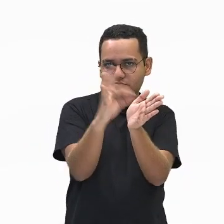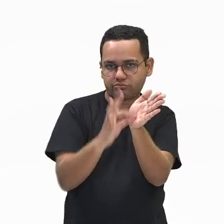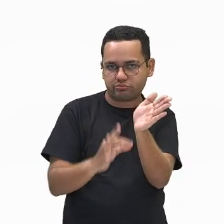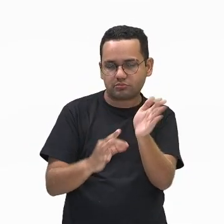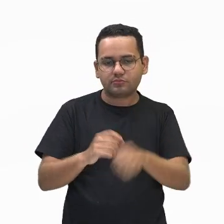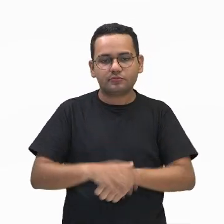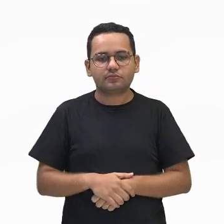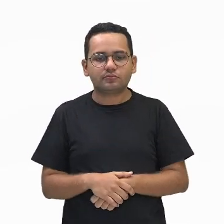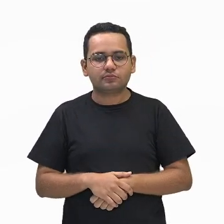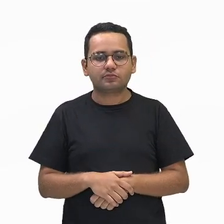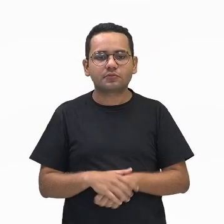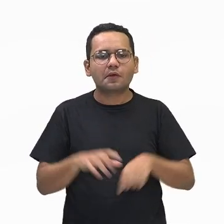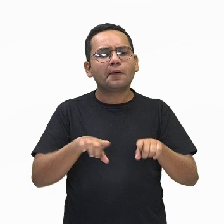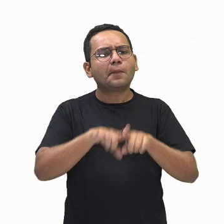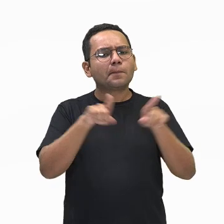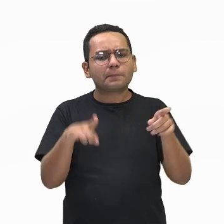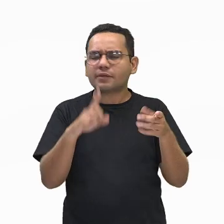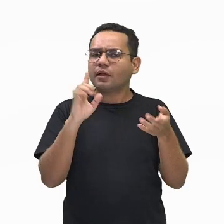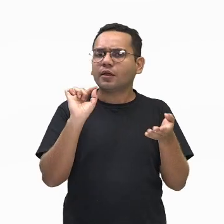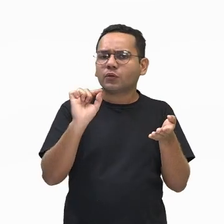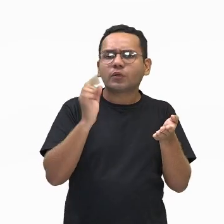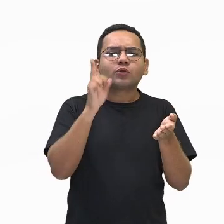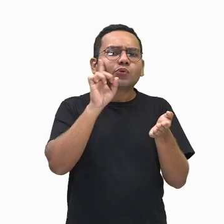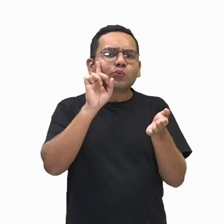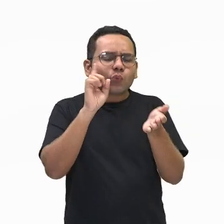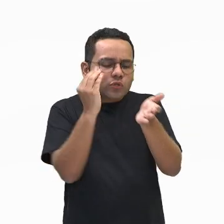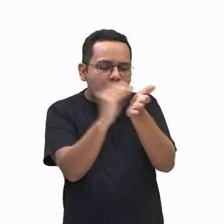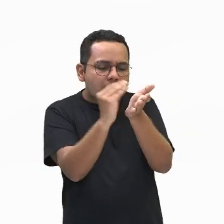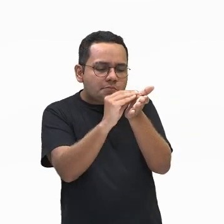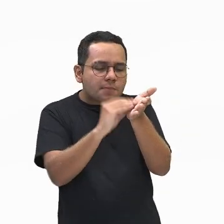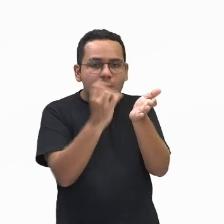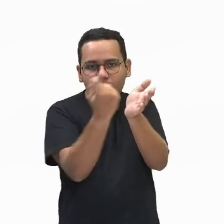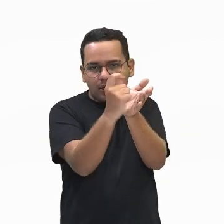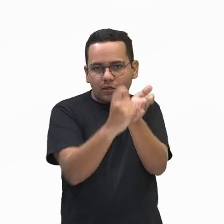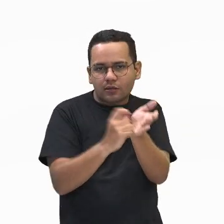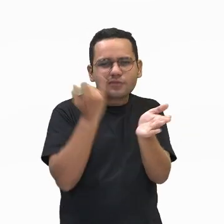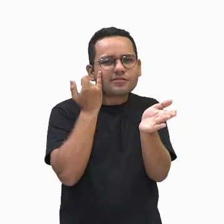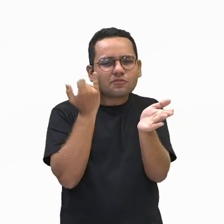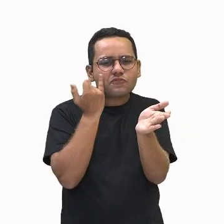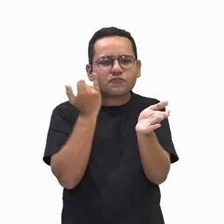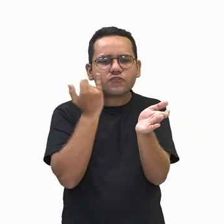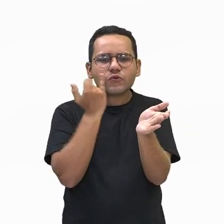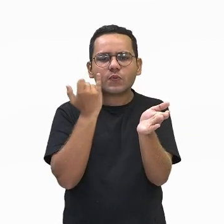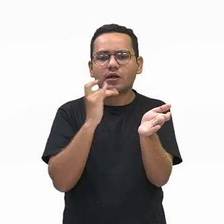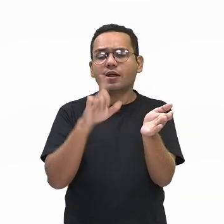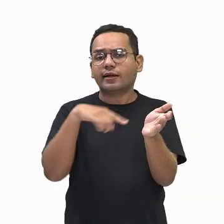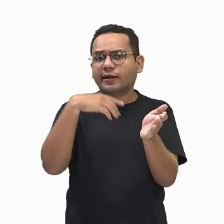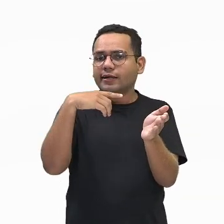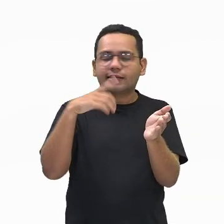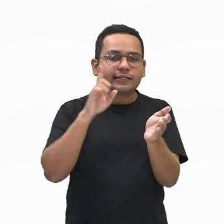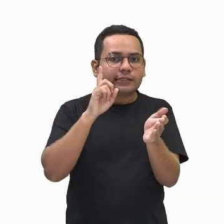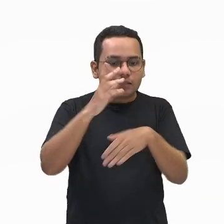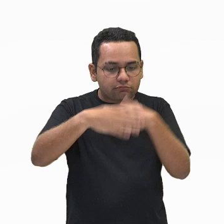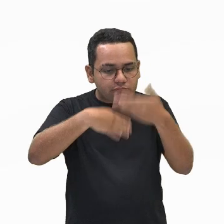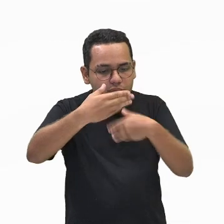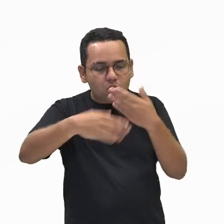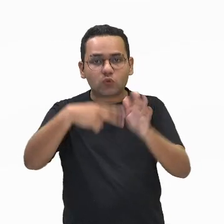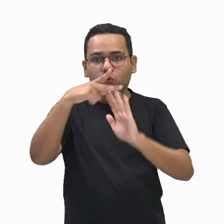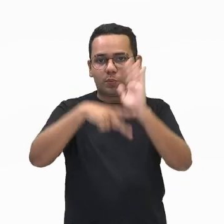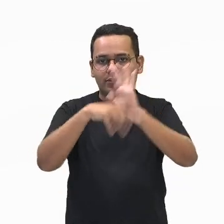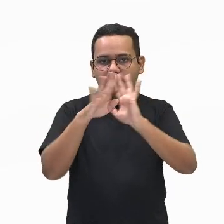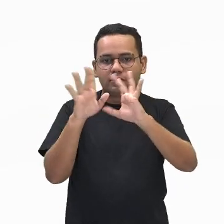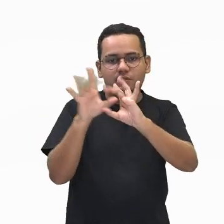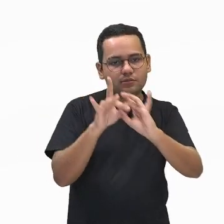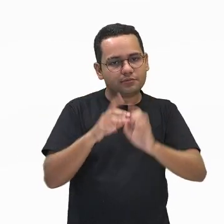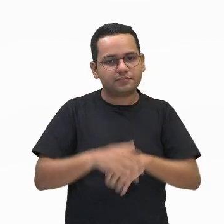próprio nome diz, é um diário que será preenchido ao longo de cada projeto integrador, trazendo